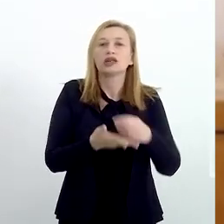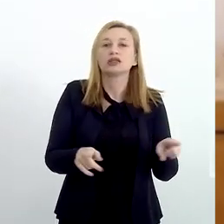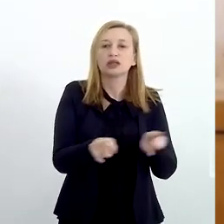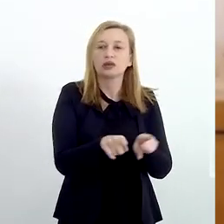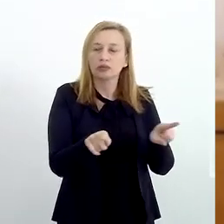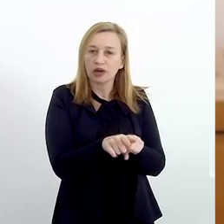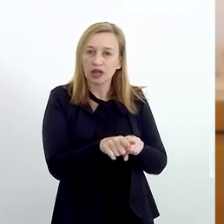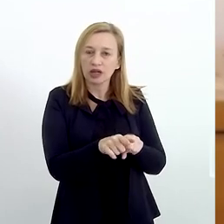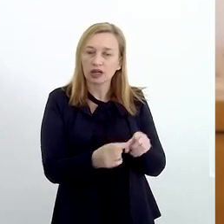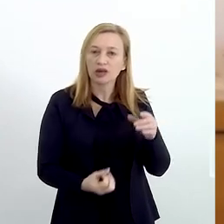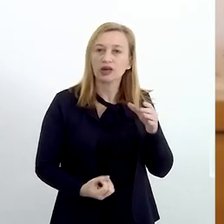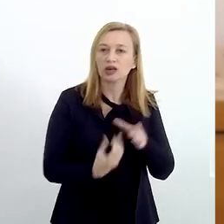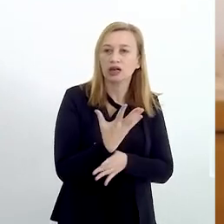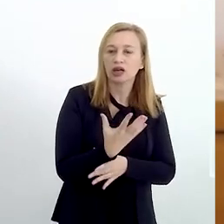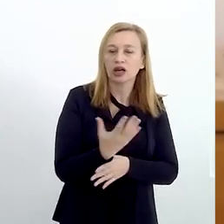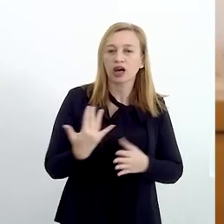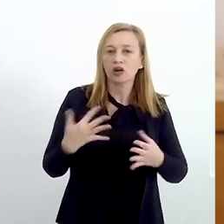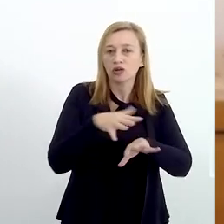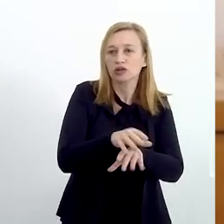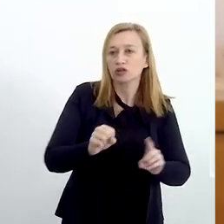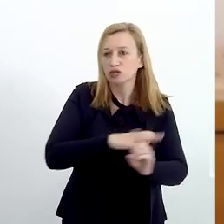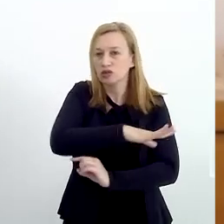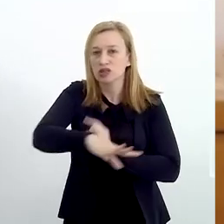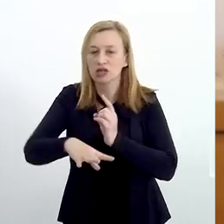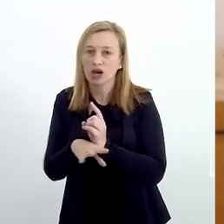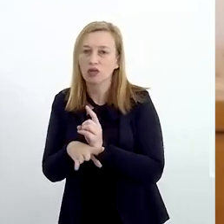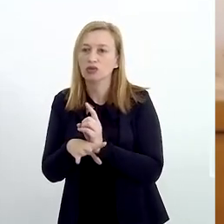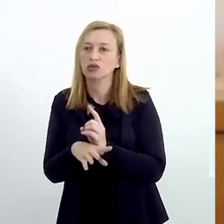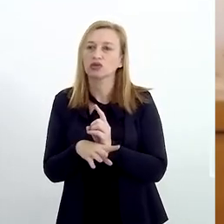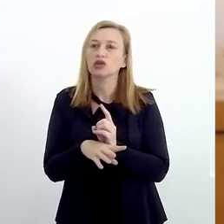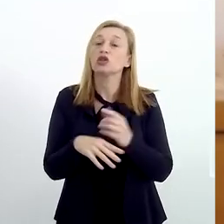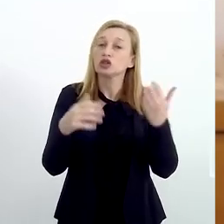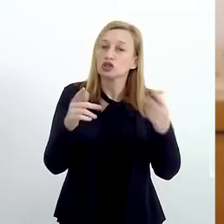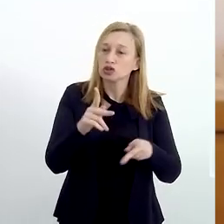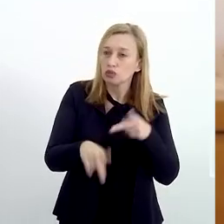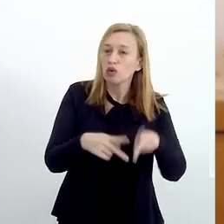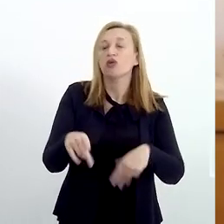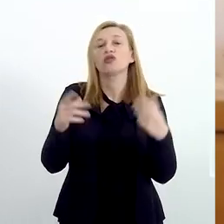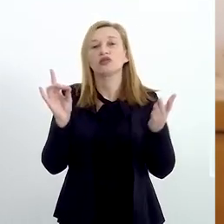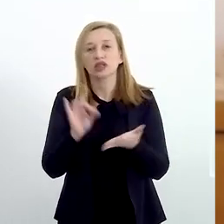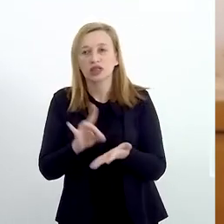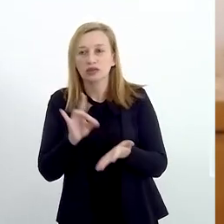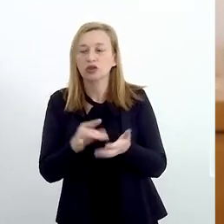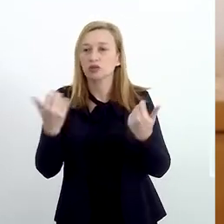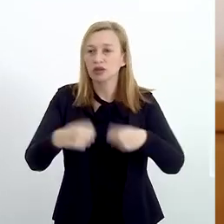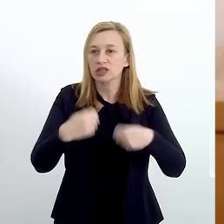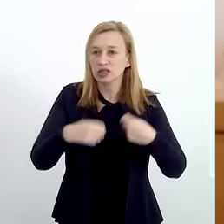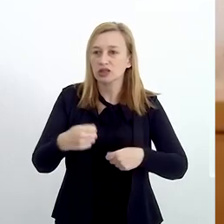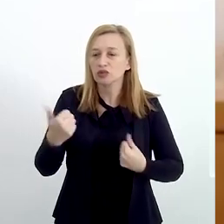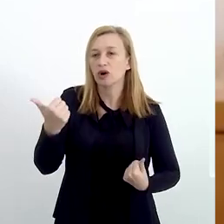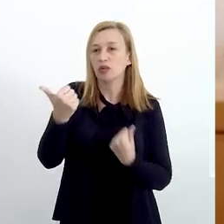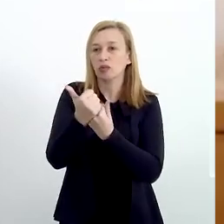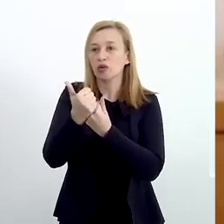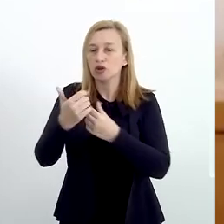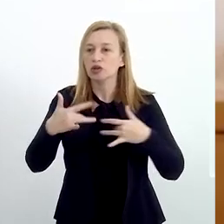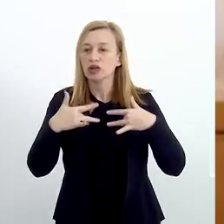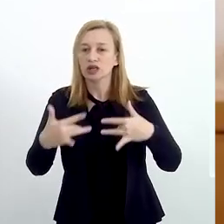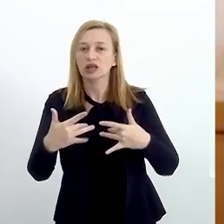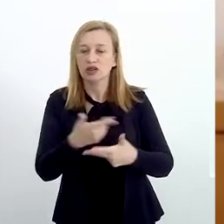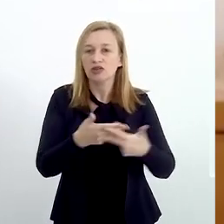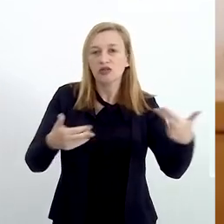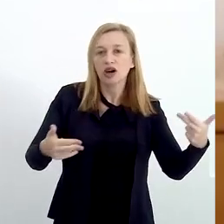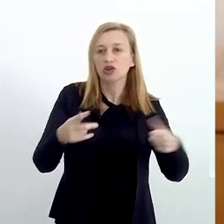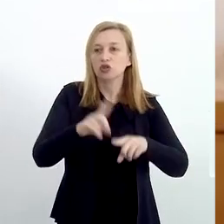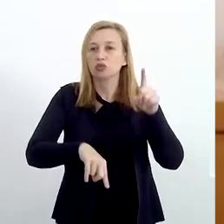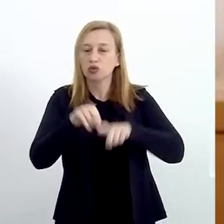promove a inclusão social de populações que estão precisando realmente de um apoio solidário porque muitos desses produtos